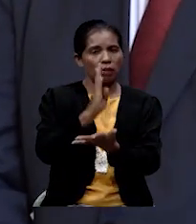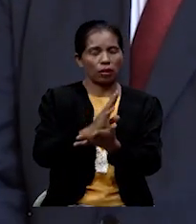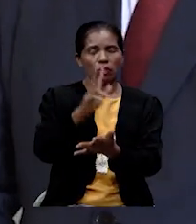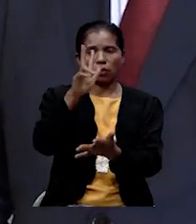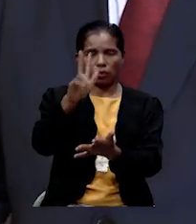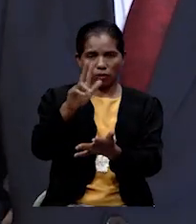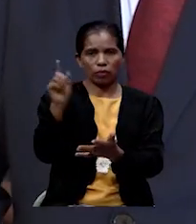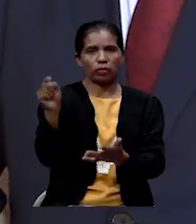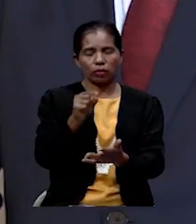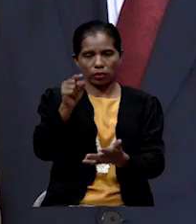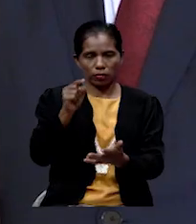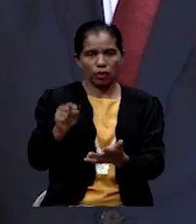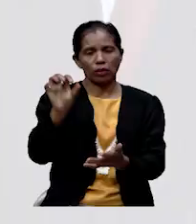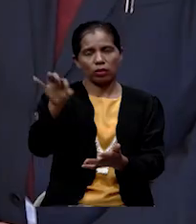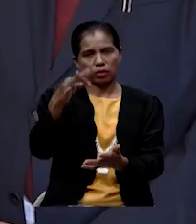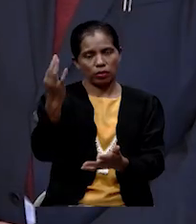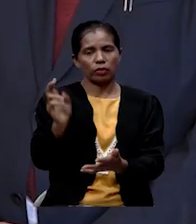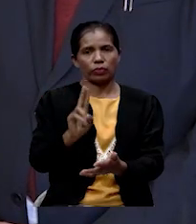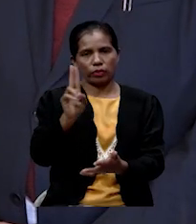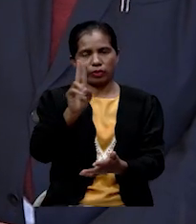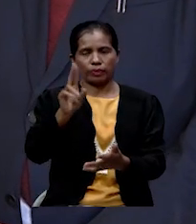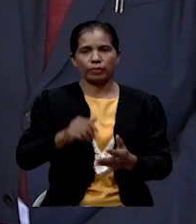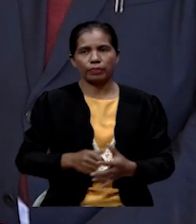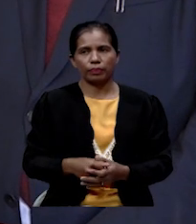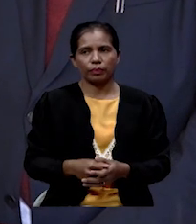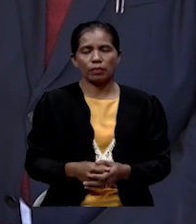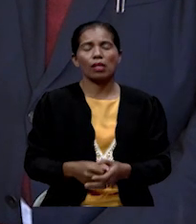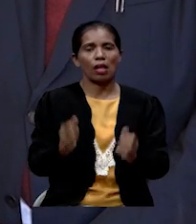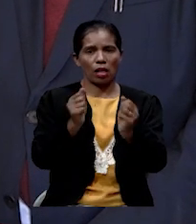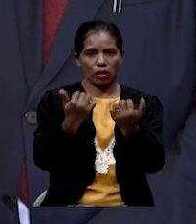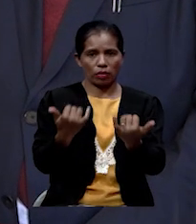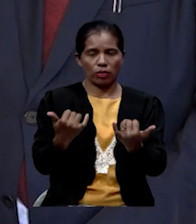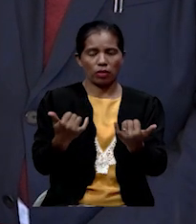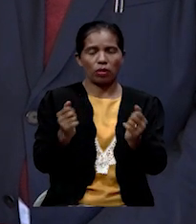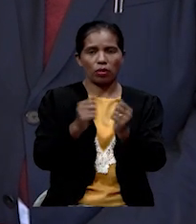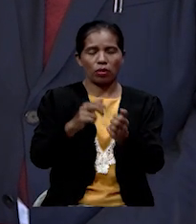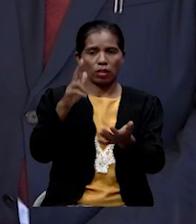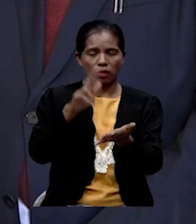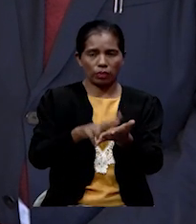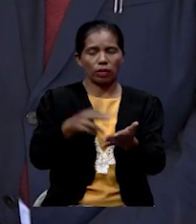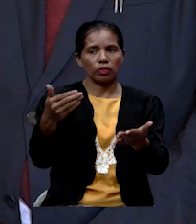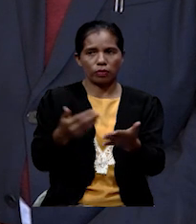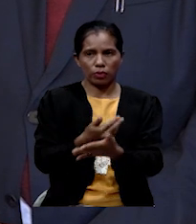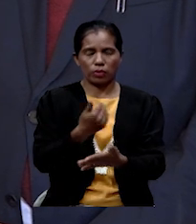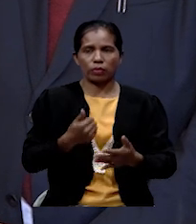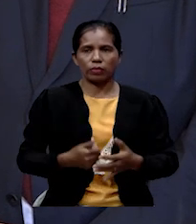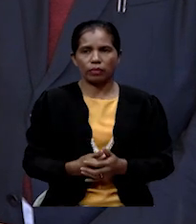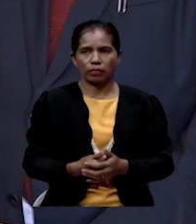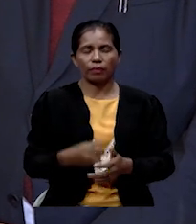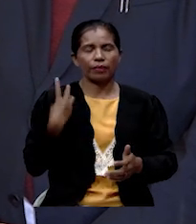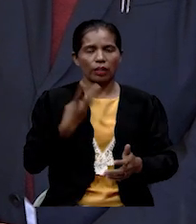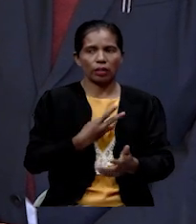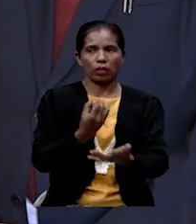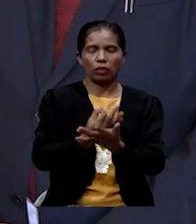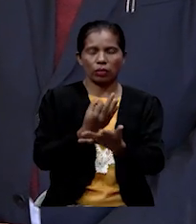foi na 15% sa nulo recensia. Agora, o itania retificativo FON, tanto itania orçamento